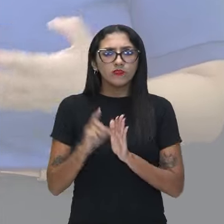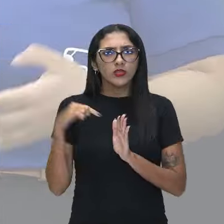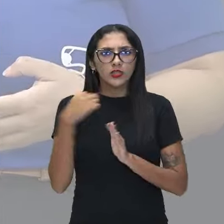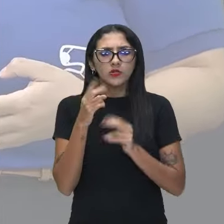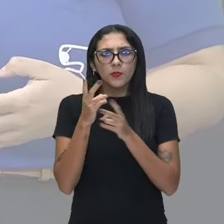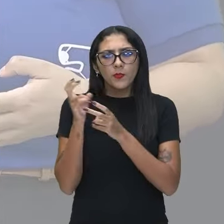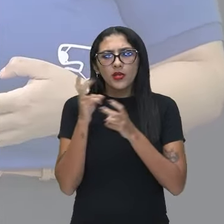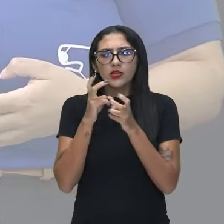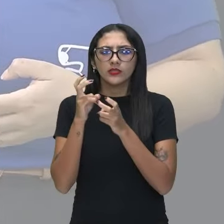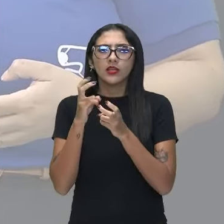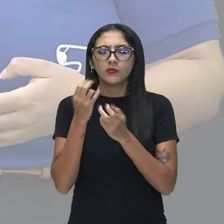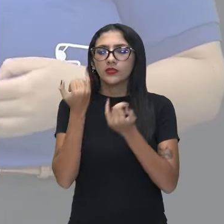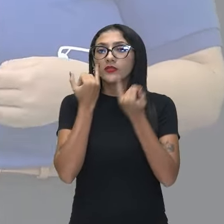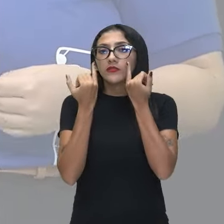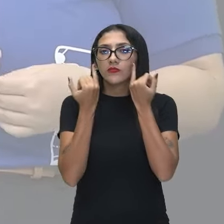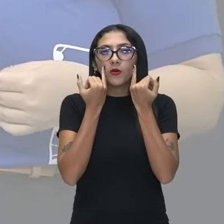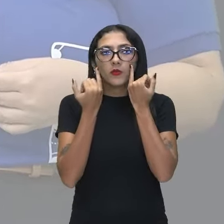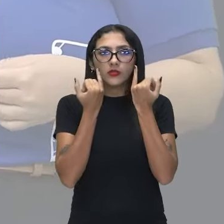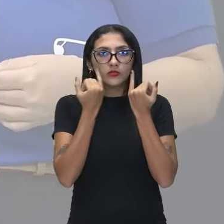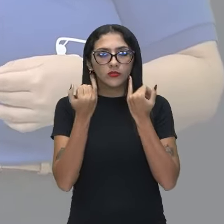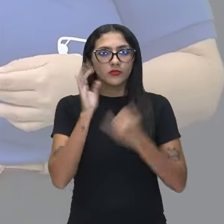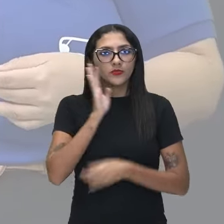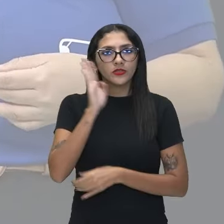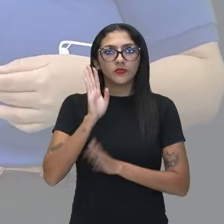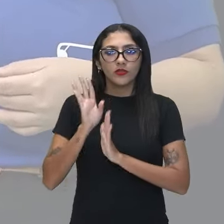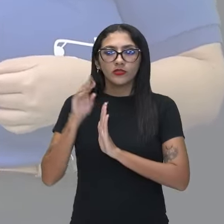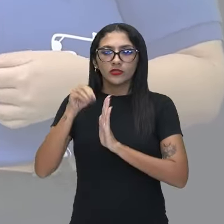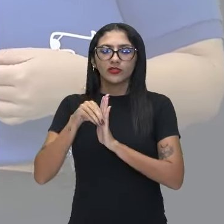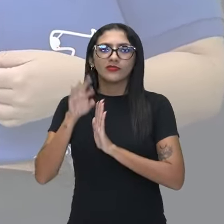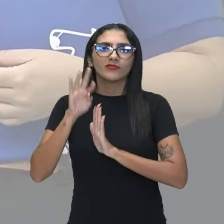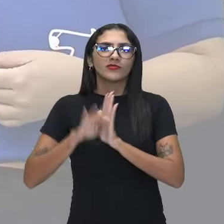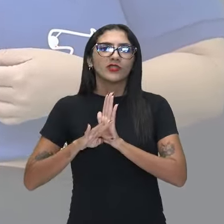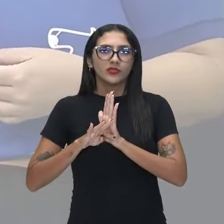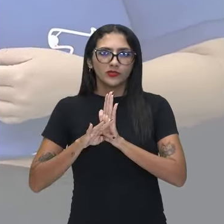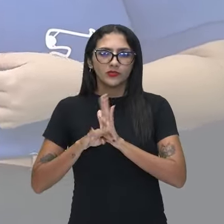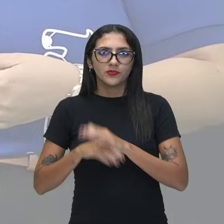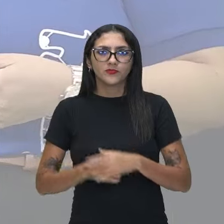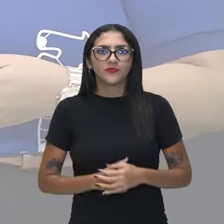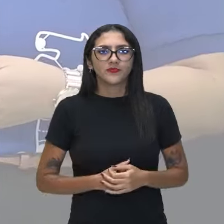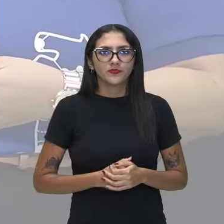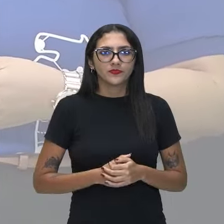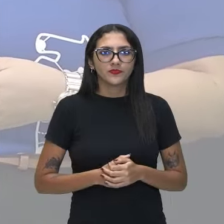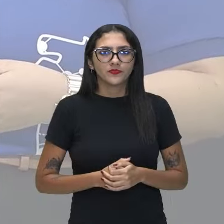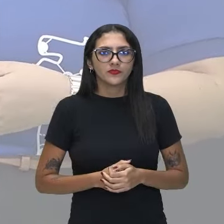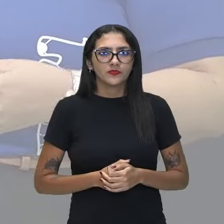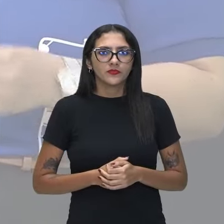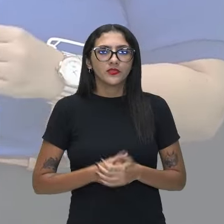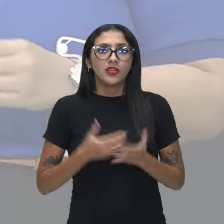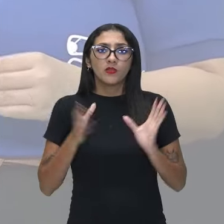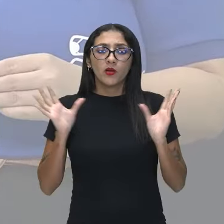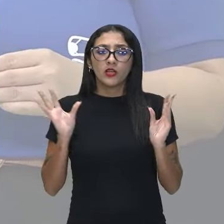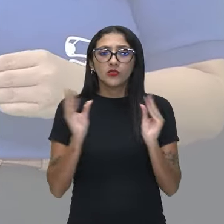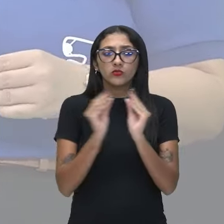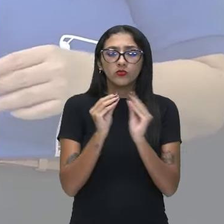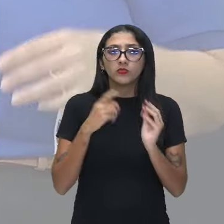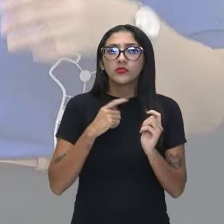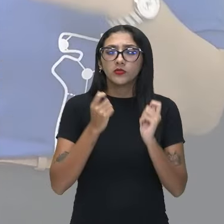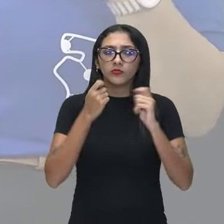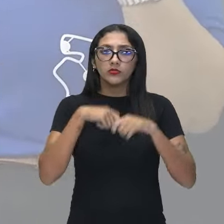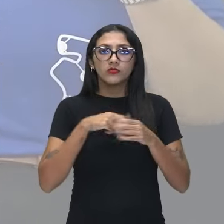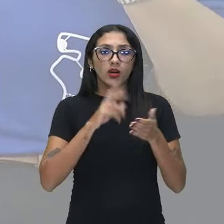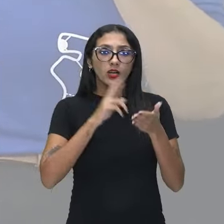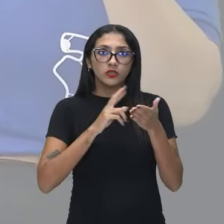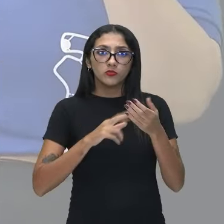mais importantes do meu texto de base, do meu texto fonte. E aí o meu resumo precisa ser capaz de respondê-las.